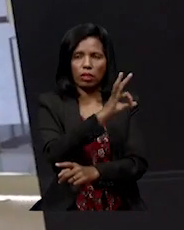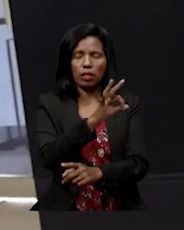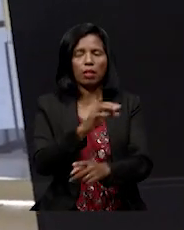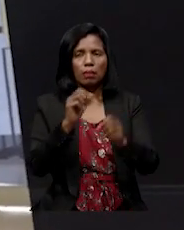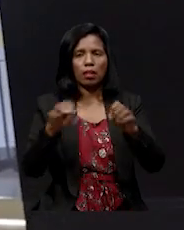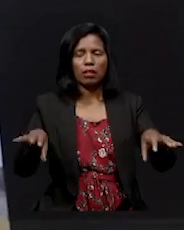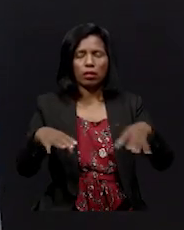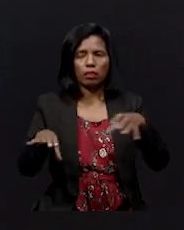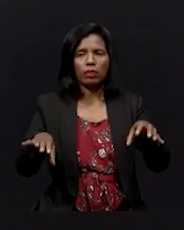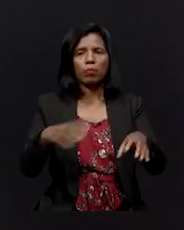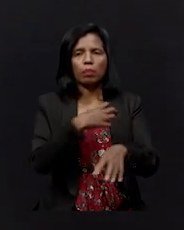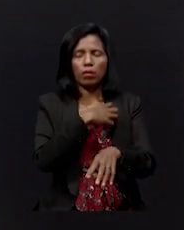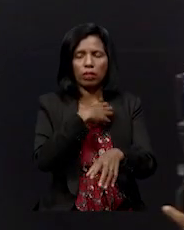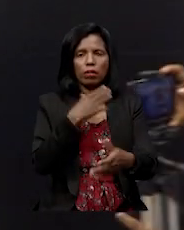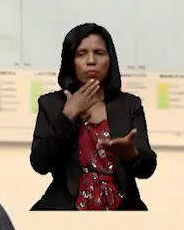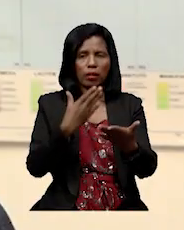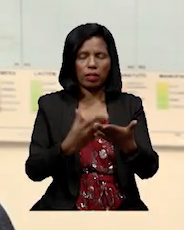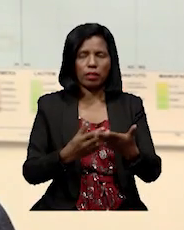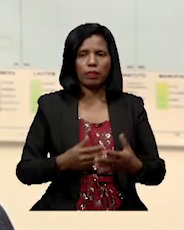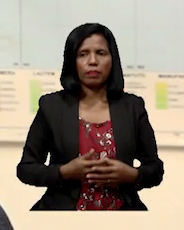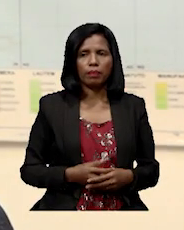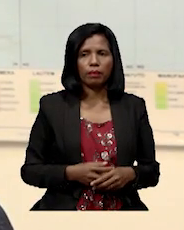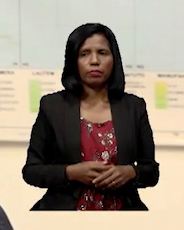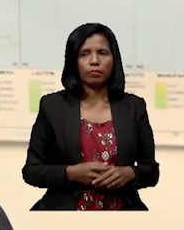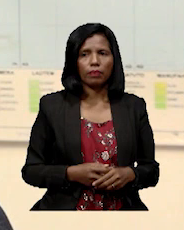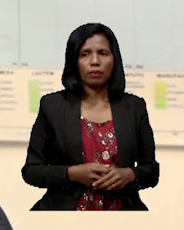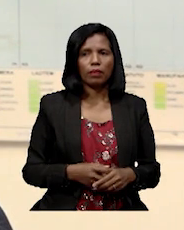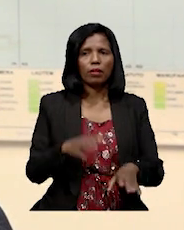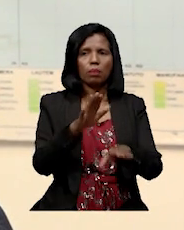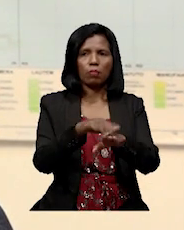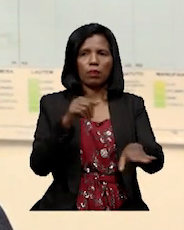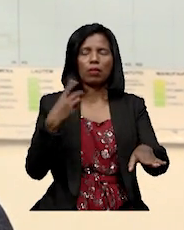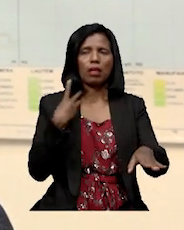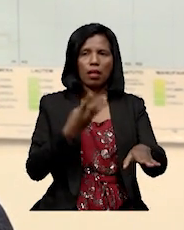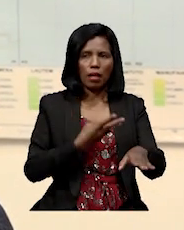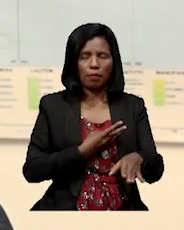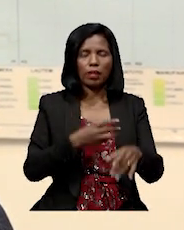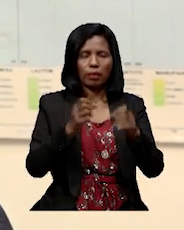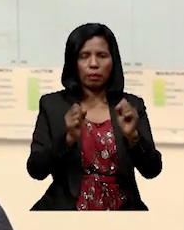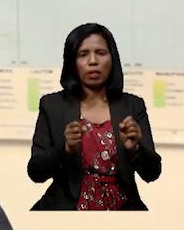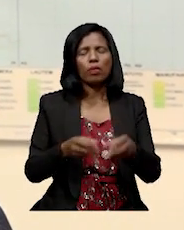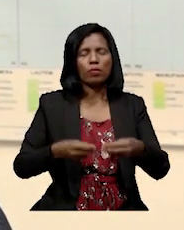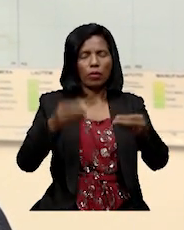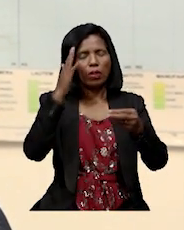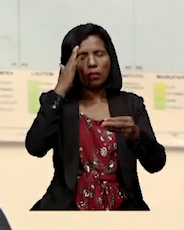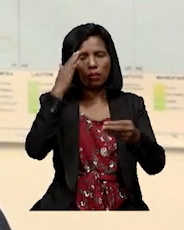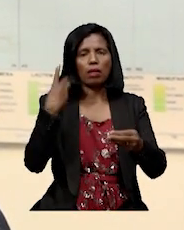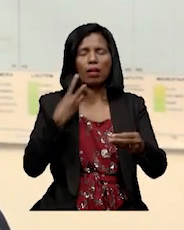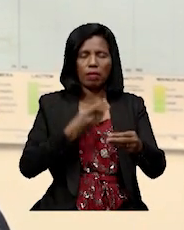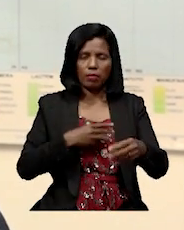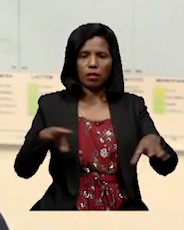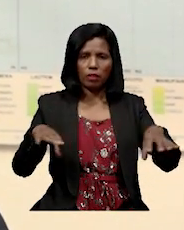sai profissional. Parte ida moço be, samada no atenção ba ami, ou de no ne, ami serviço